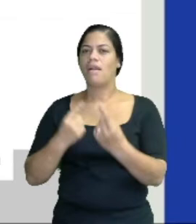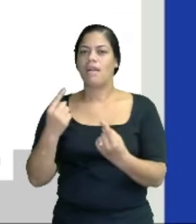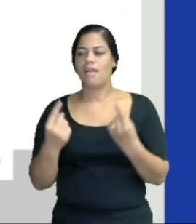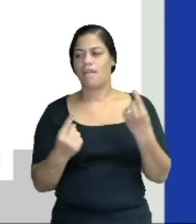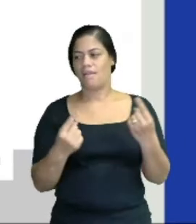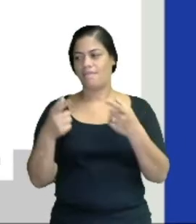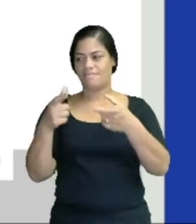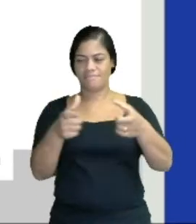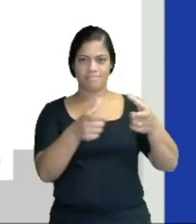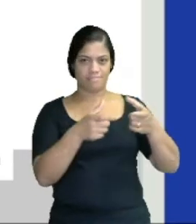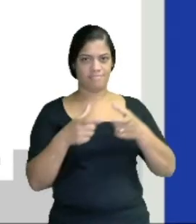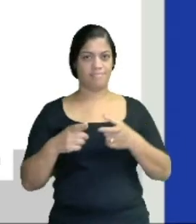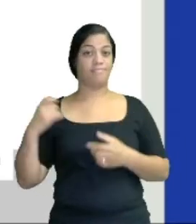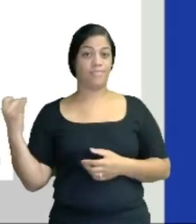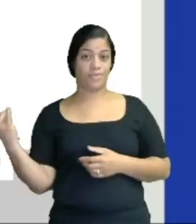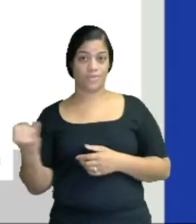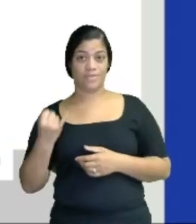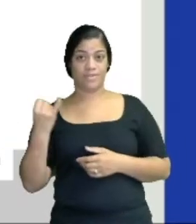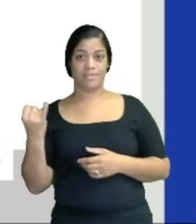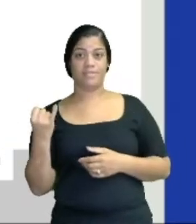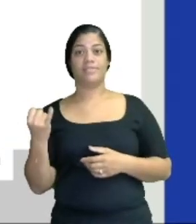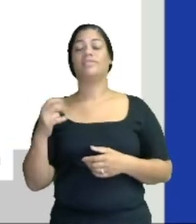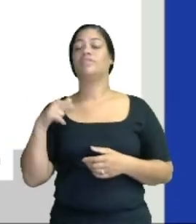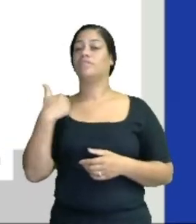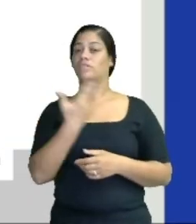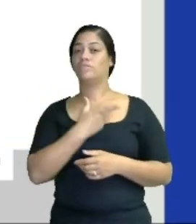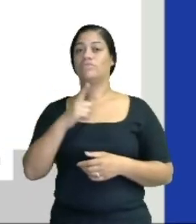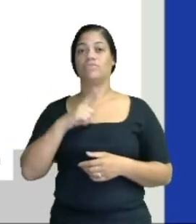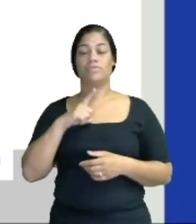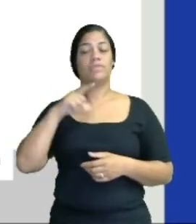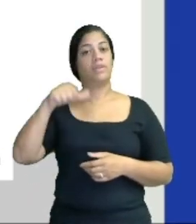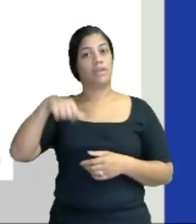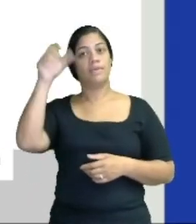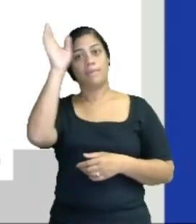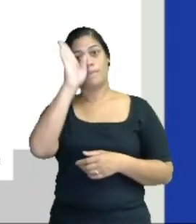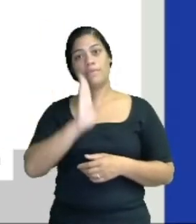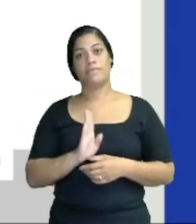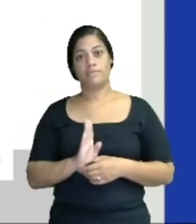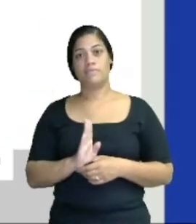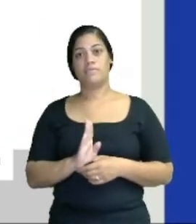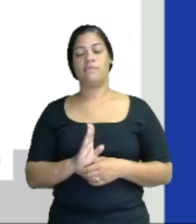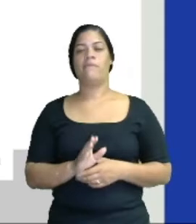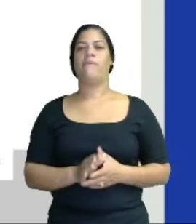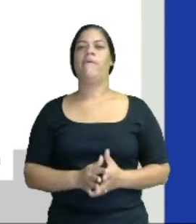bacia hidrográfica principal, né? Bacia hidrográfica que a gente tem dentro do Brasil.